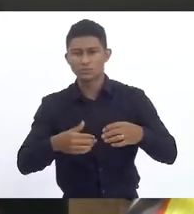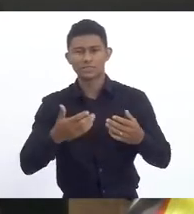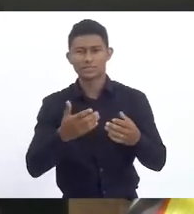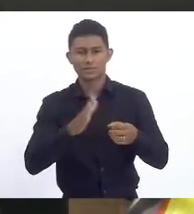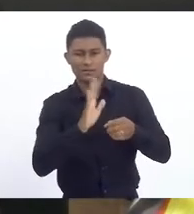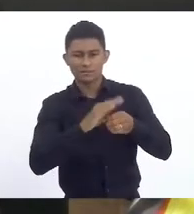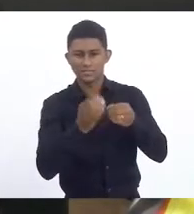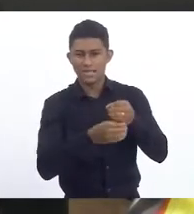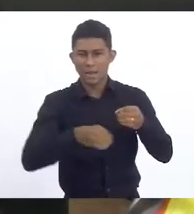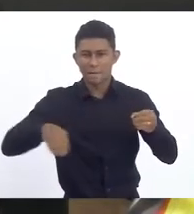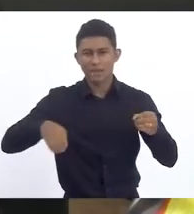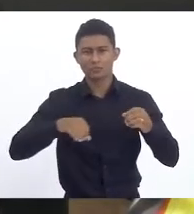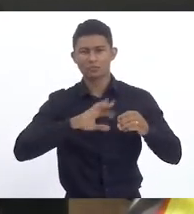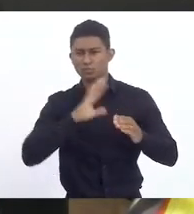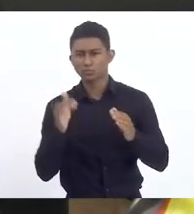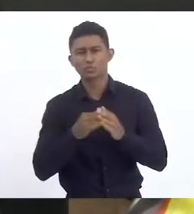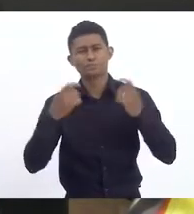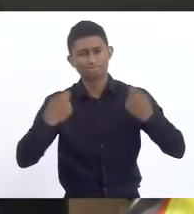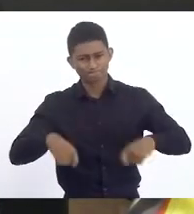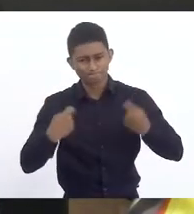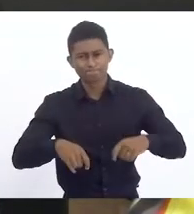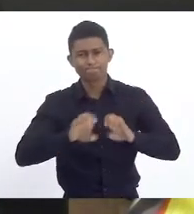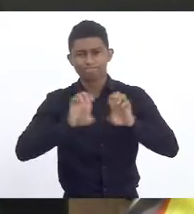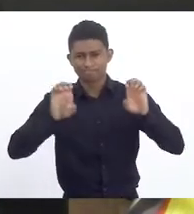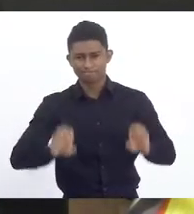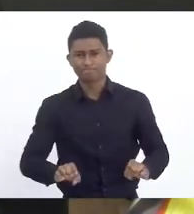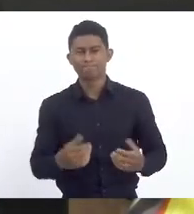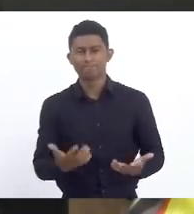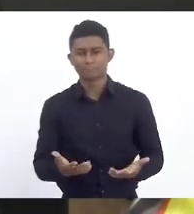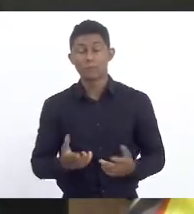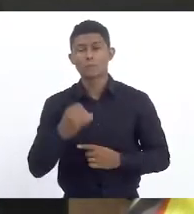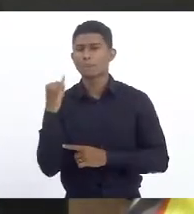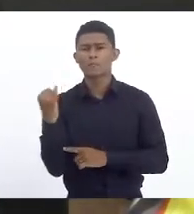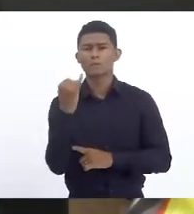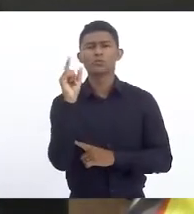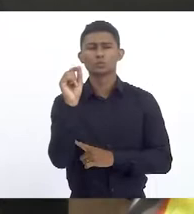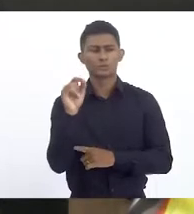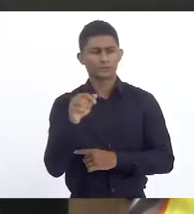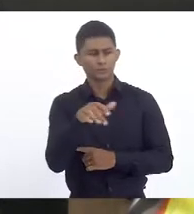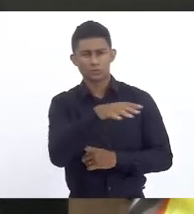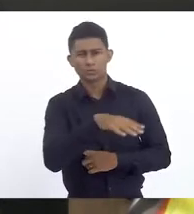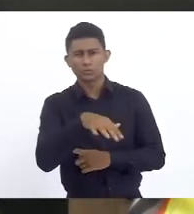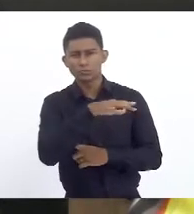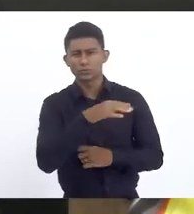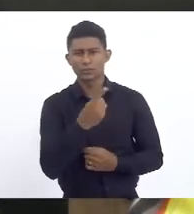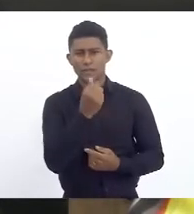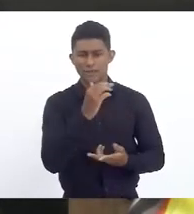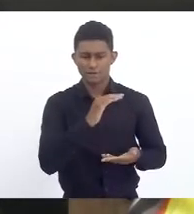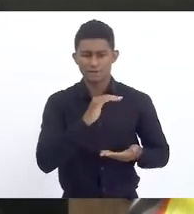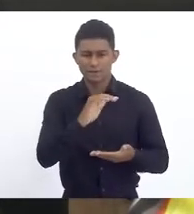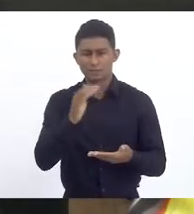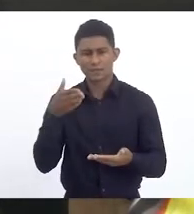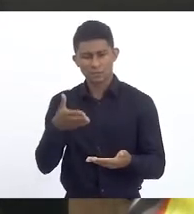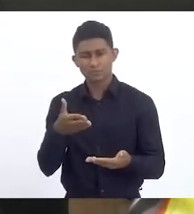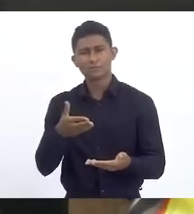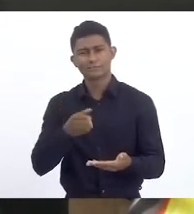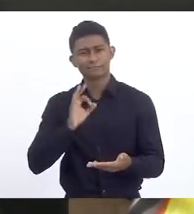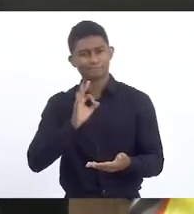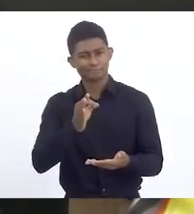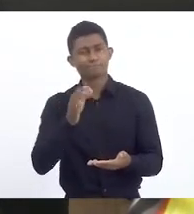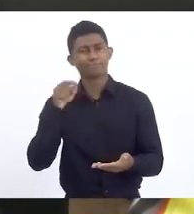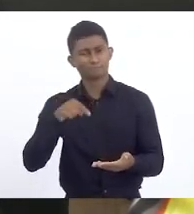questões. E é importante o componente de financiamento desses investimentos, é uma parcela relevante.